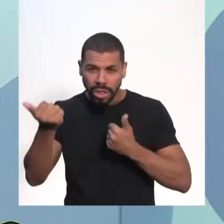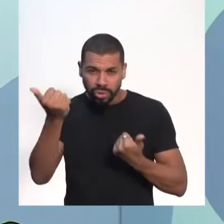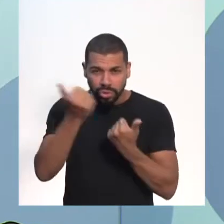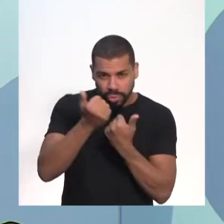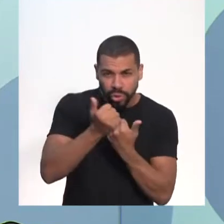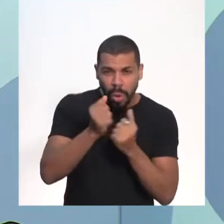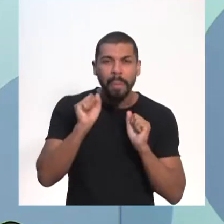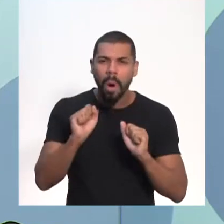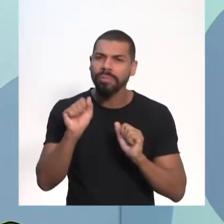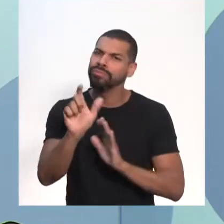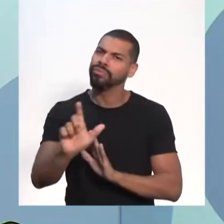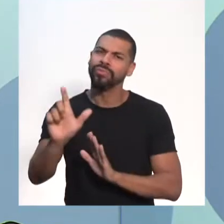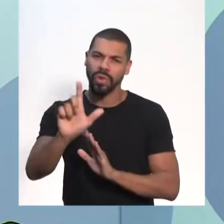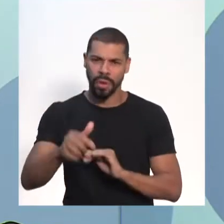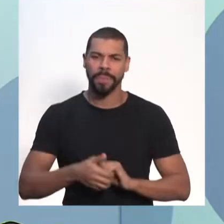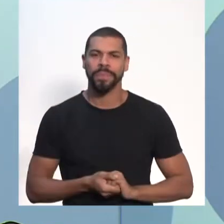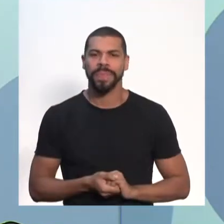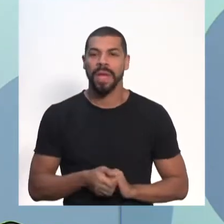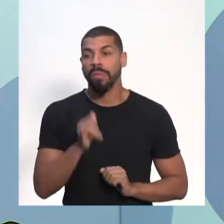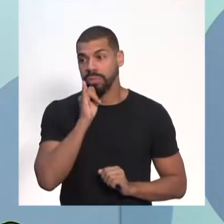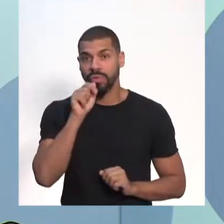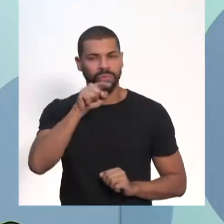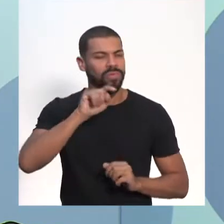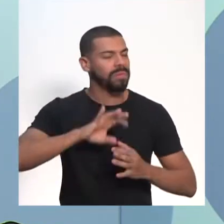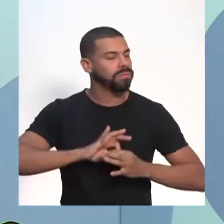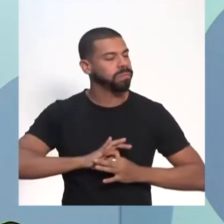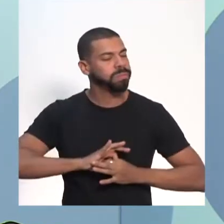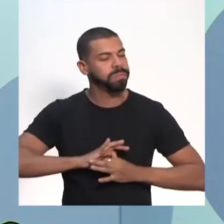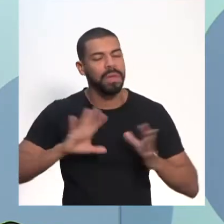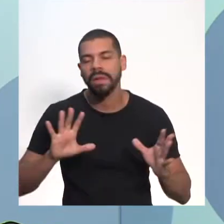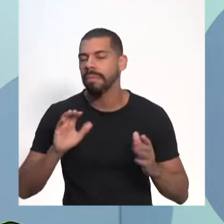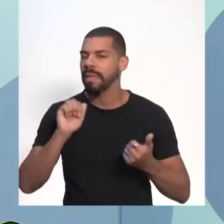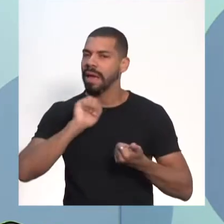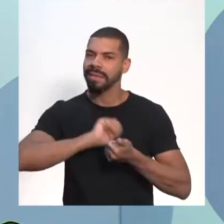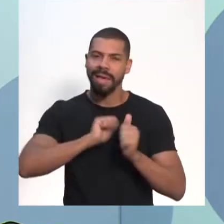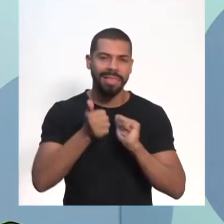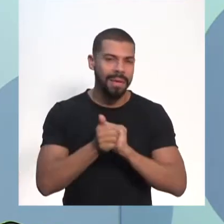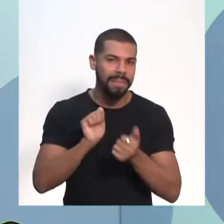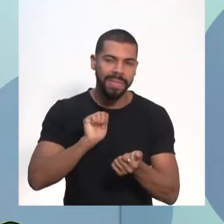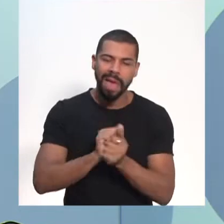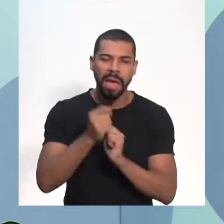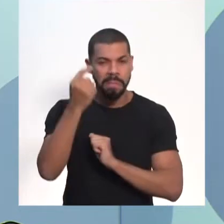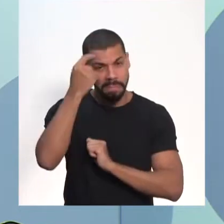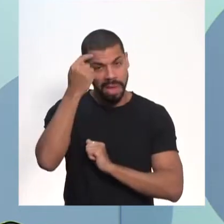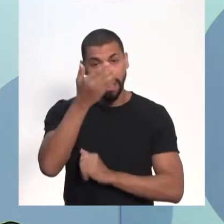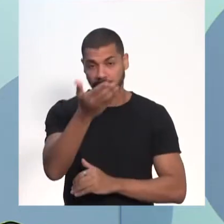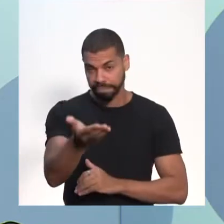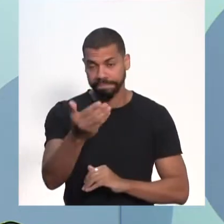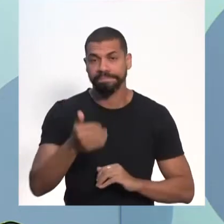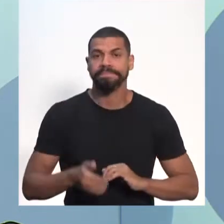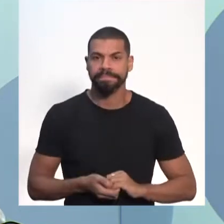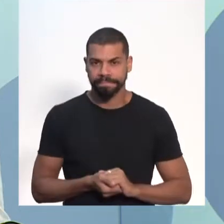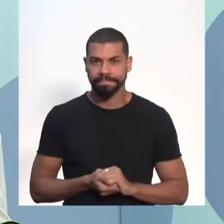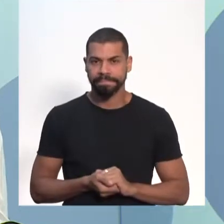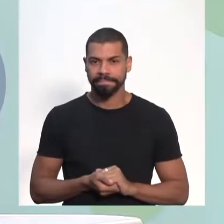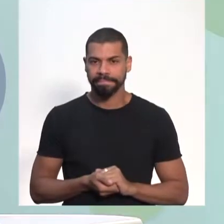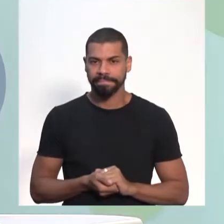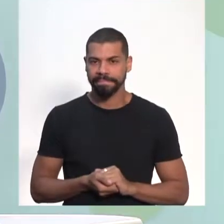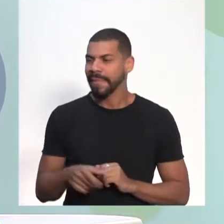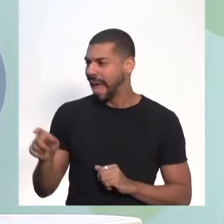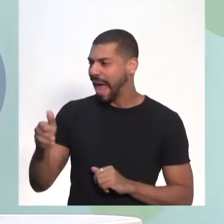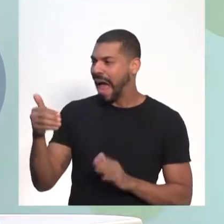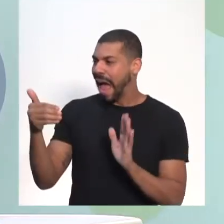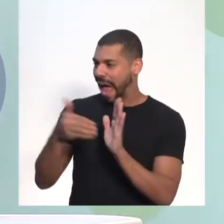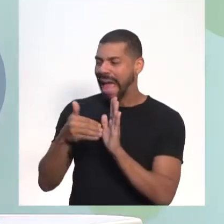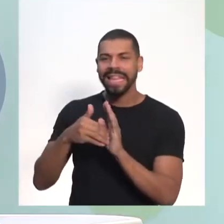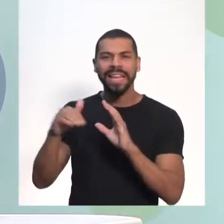da escola e dos meus alunos. Então, vocês têm total liberdade para pensar também nesse sentido. Nós até tivemos um comentário